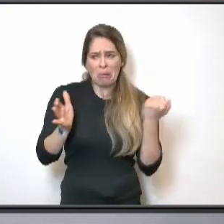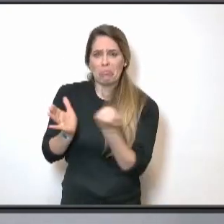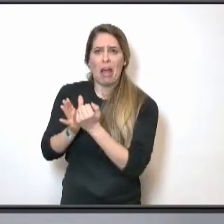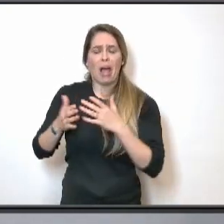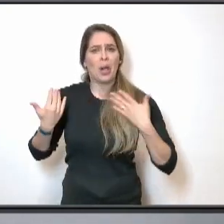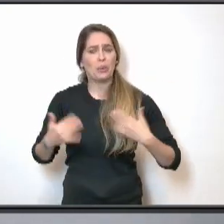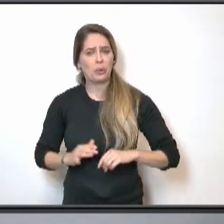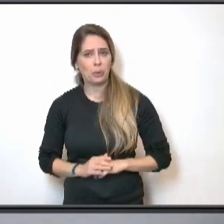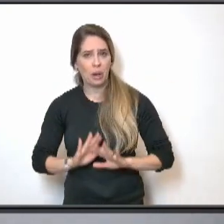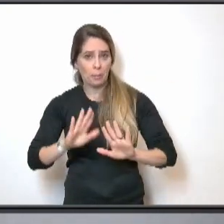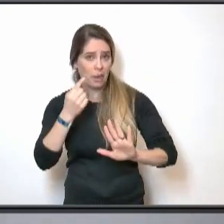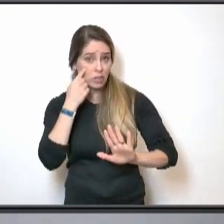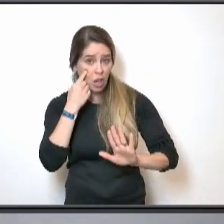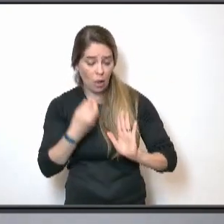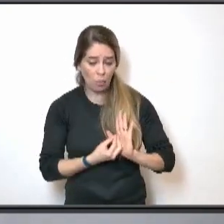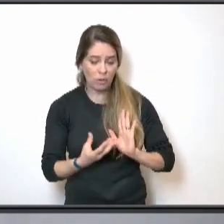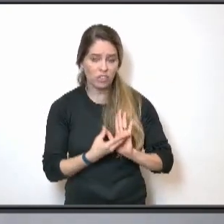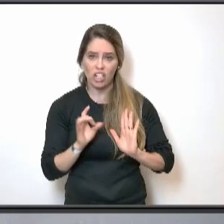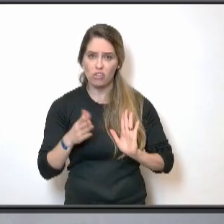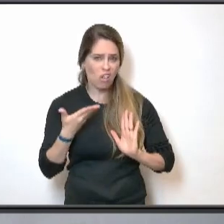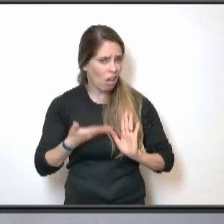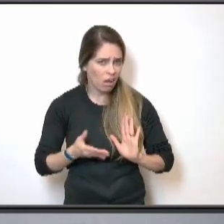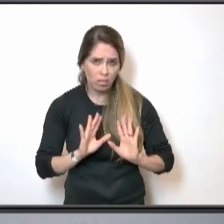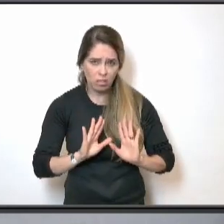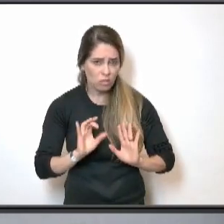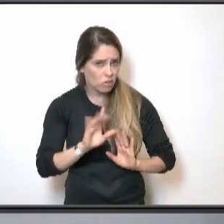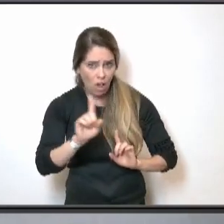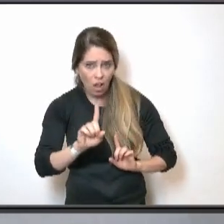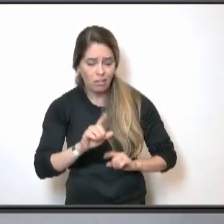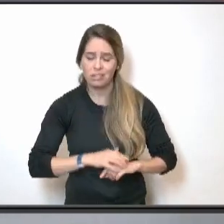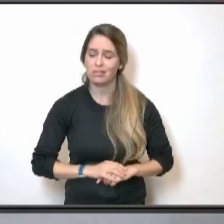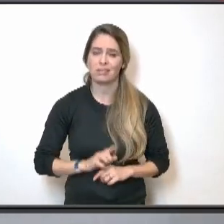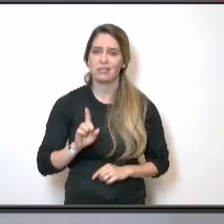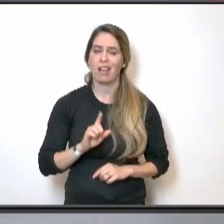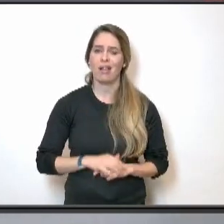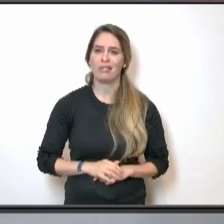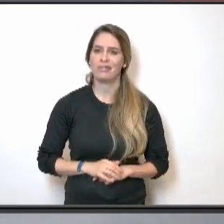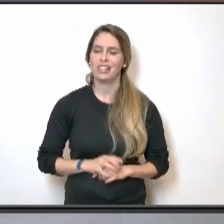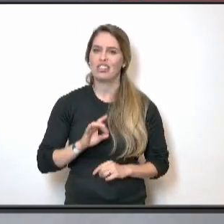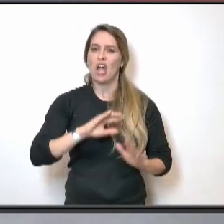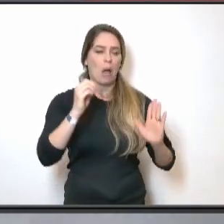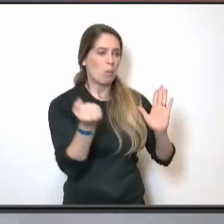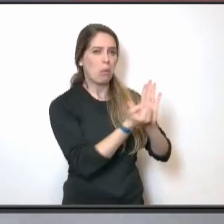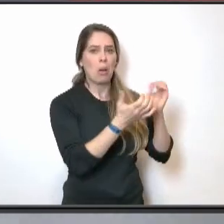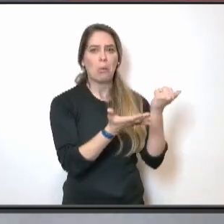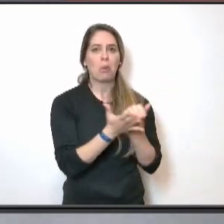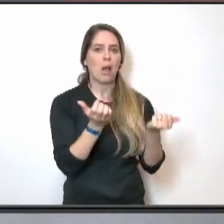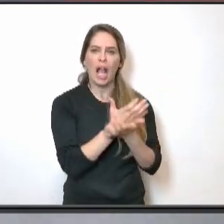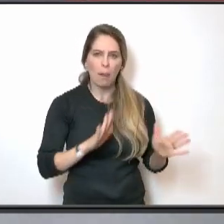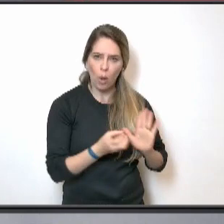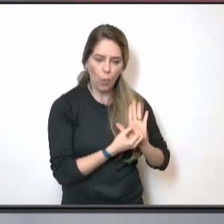evidentemente que o Evangelho não para aí. O Evangelho não para com Jesus pendurado na cruz,